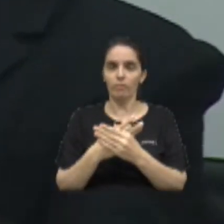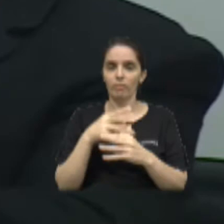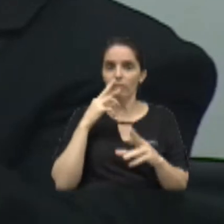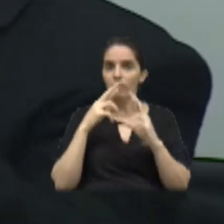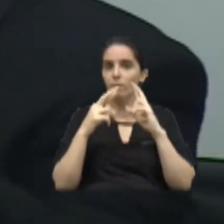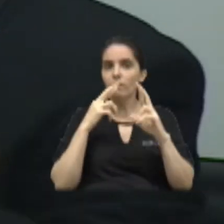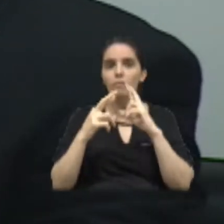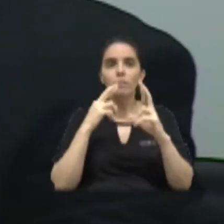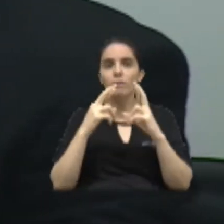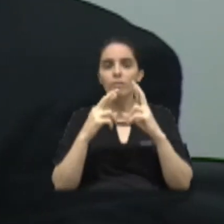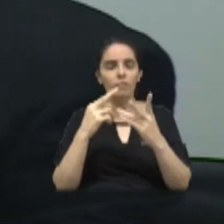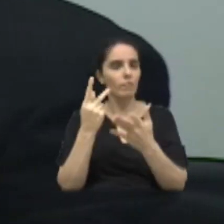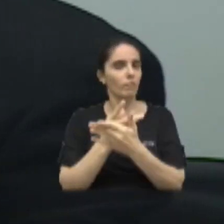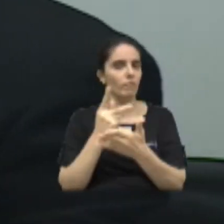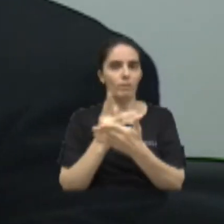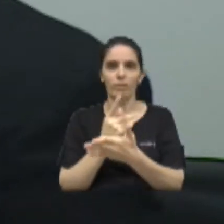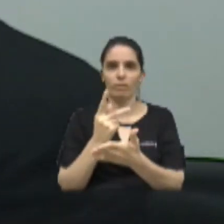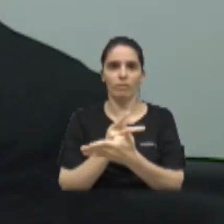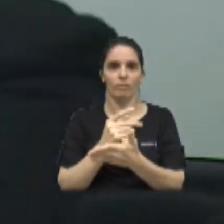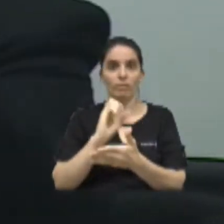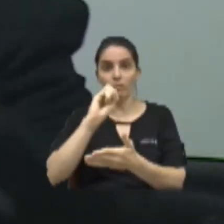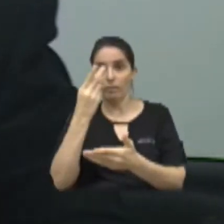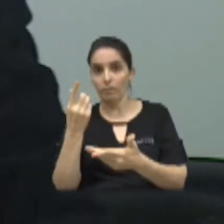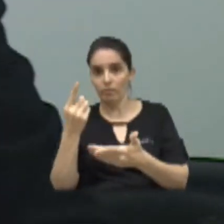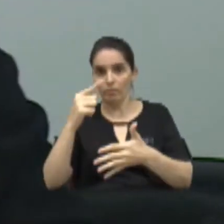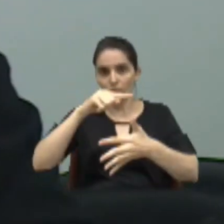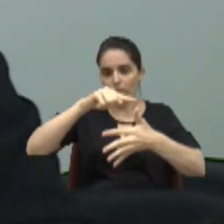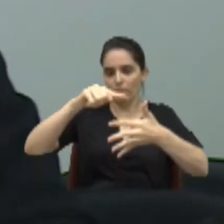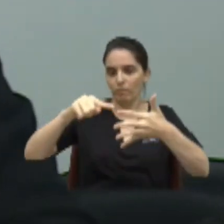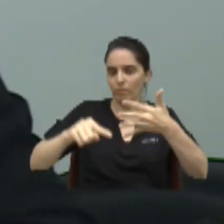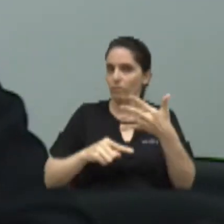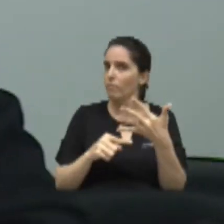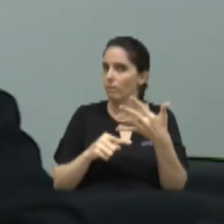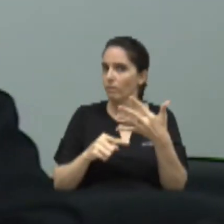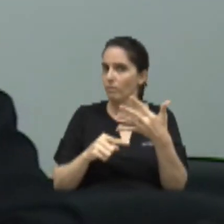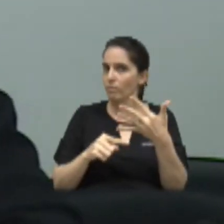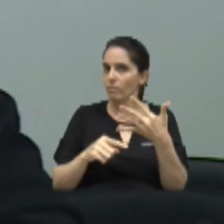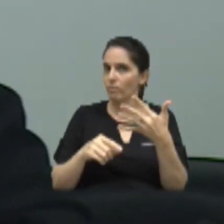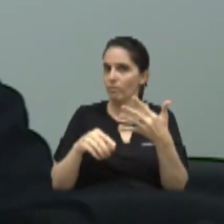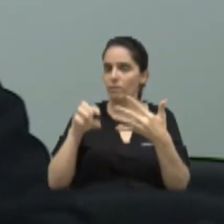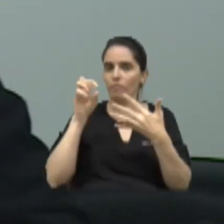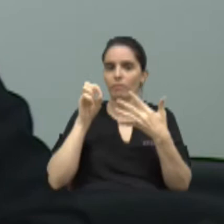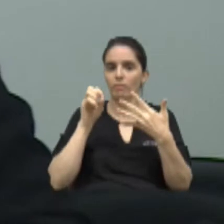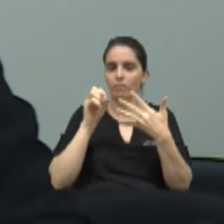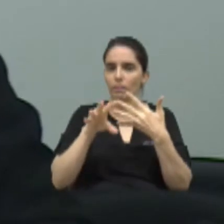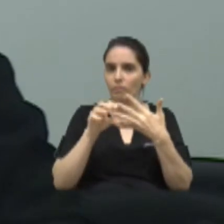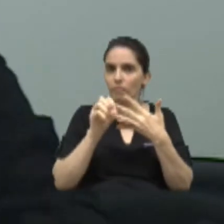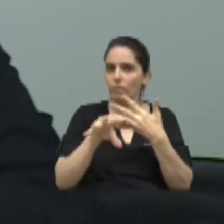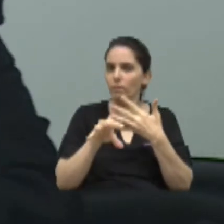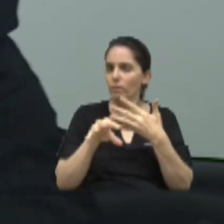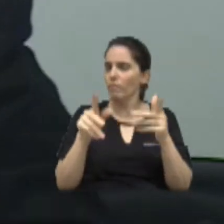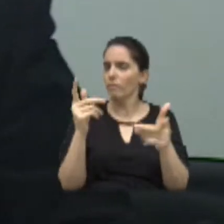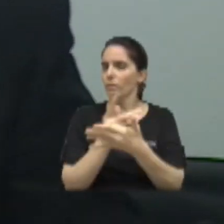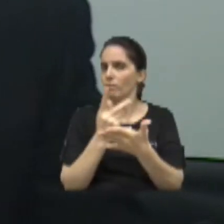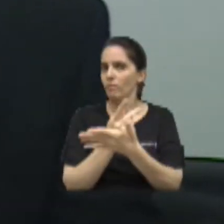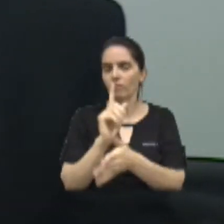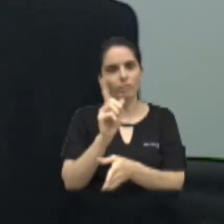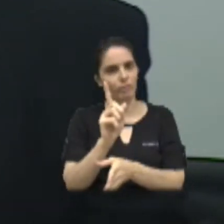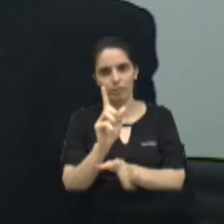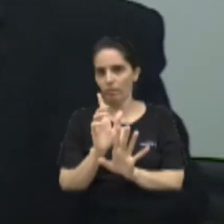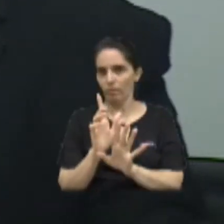seu rosto para bater nas redes sociais porque não tem, se tem algo de errado. Isso está acontecendo, vereador